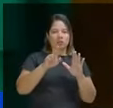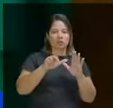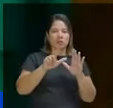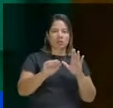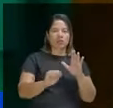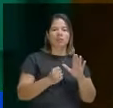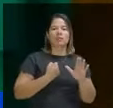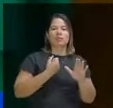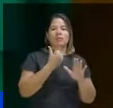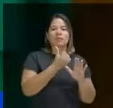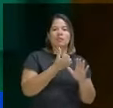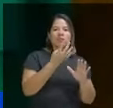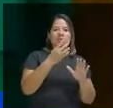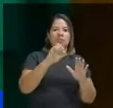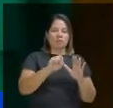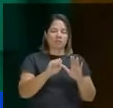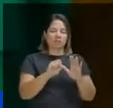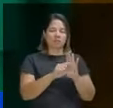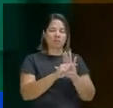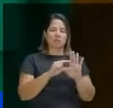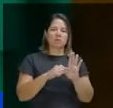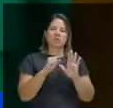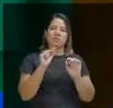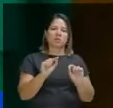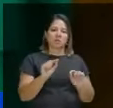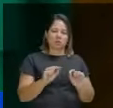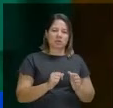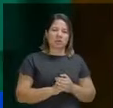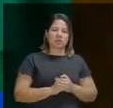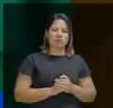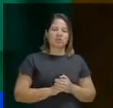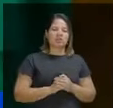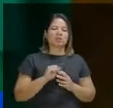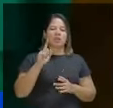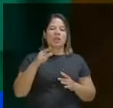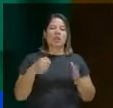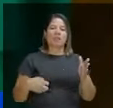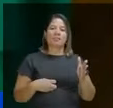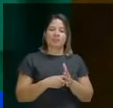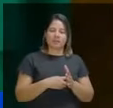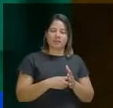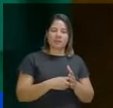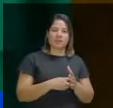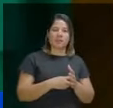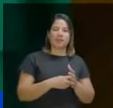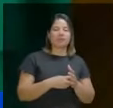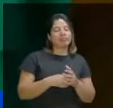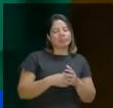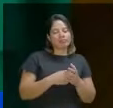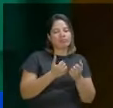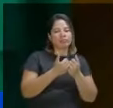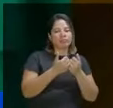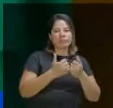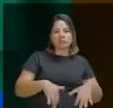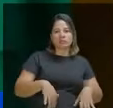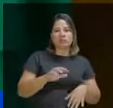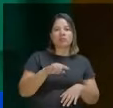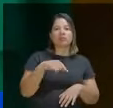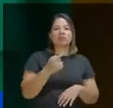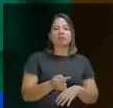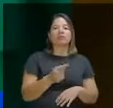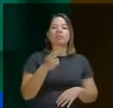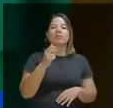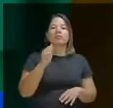a superveniência de uma decisão condenatória no processo torna prejudicada a análise do habeas corpus